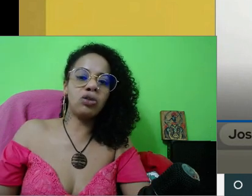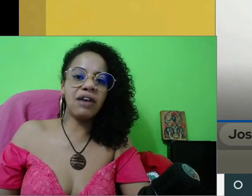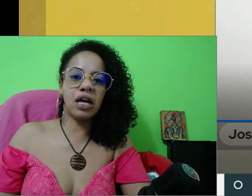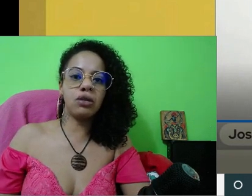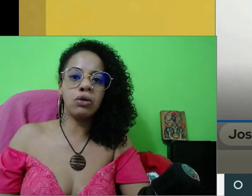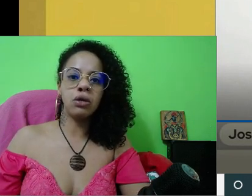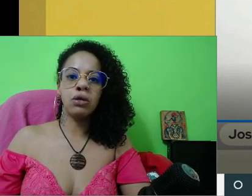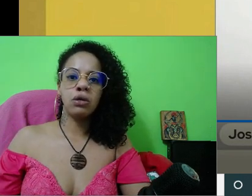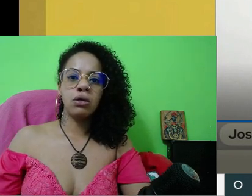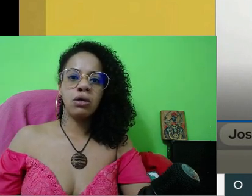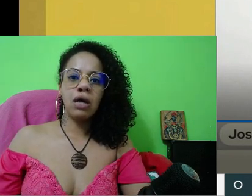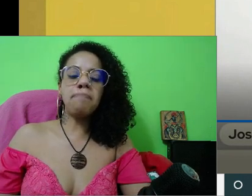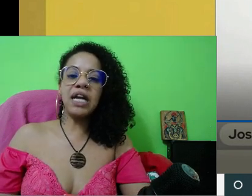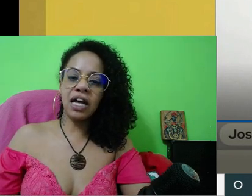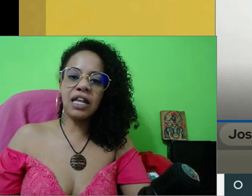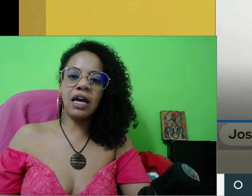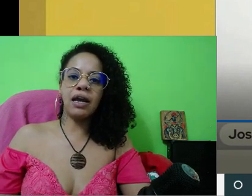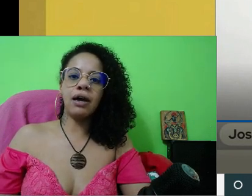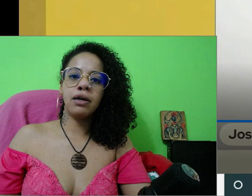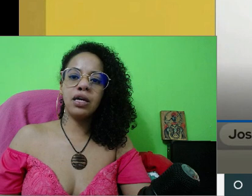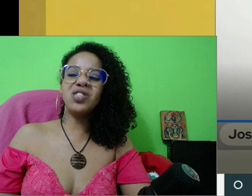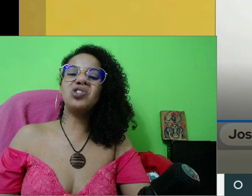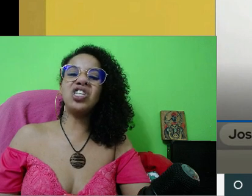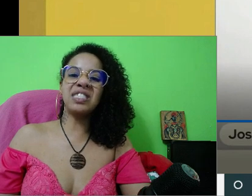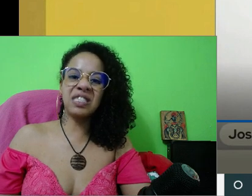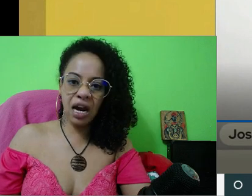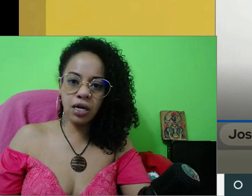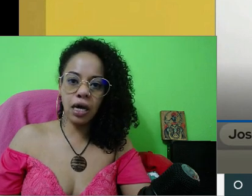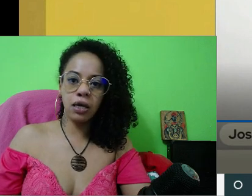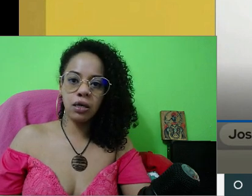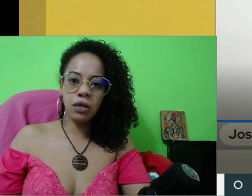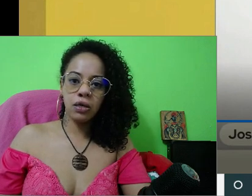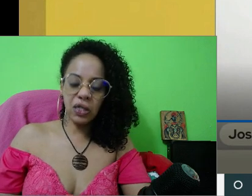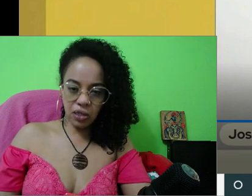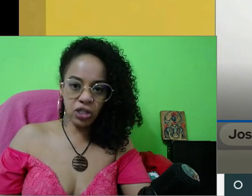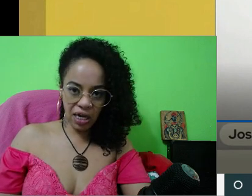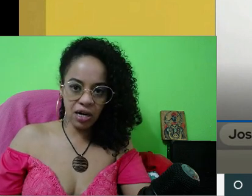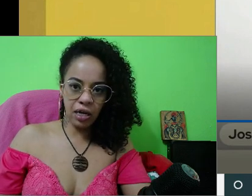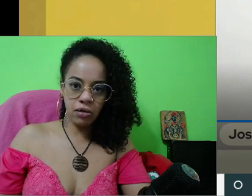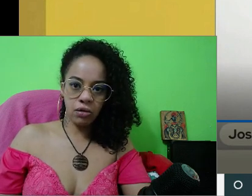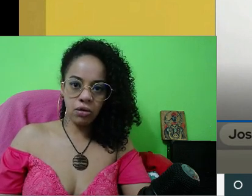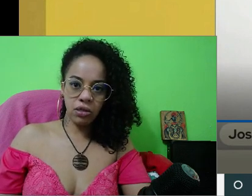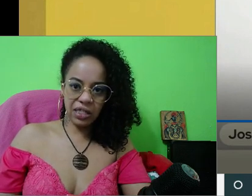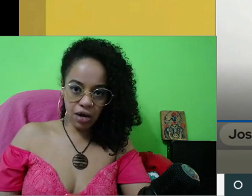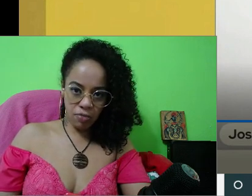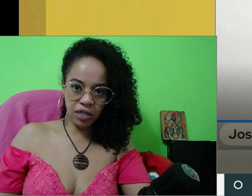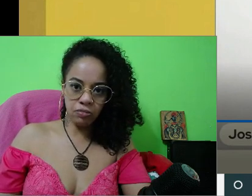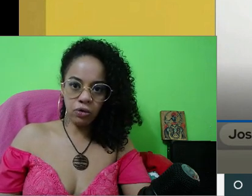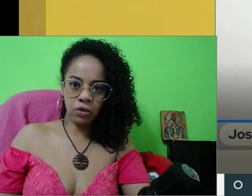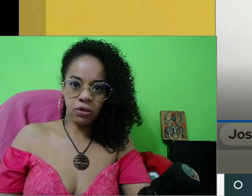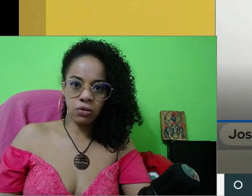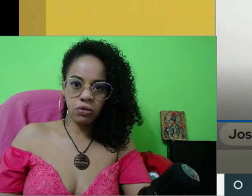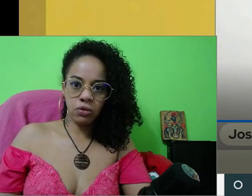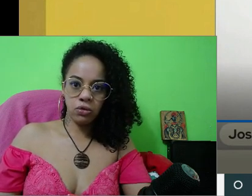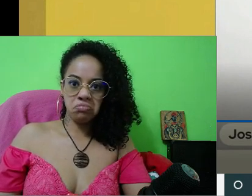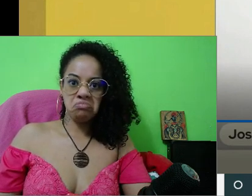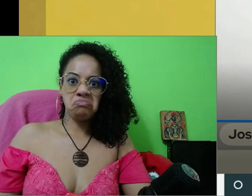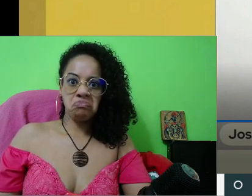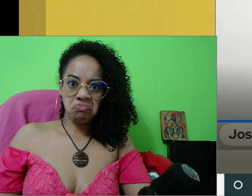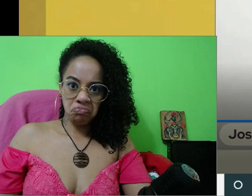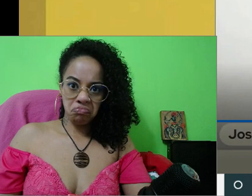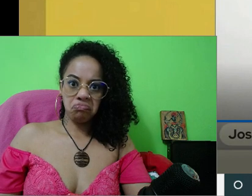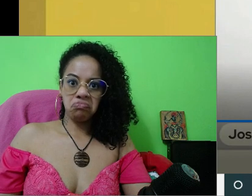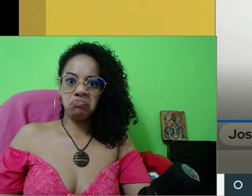vocês estão falando tá tudo gravado é brincadeira isso de esquerda vocês são de esquerda sério mesmo